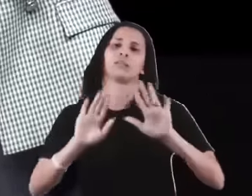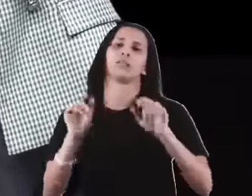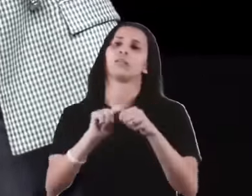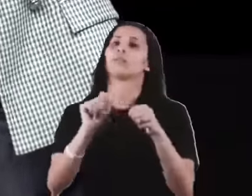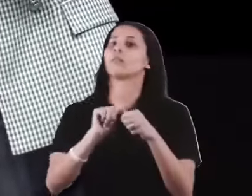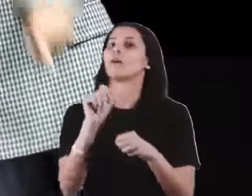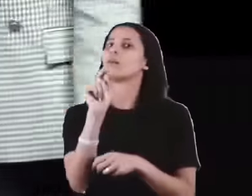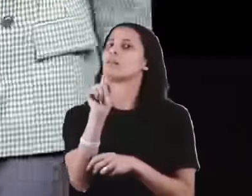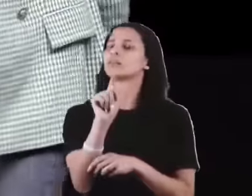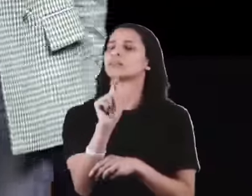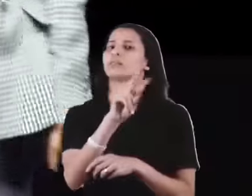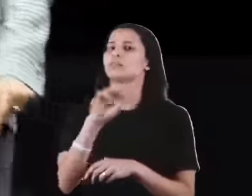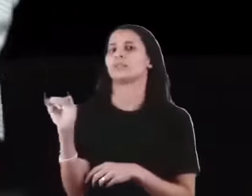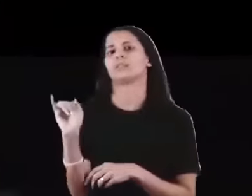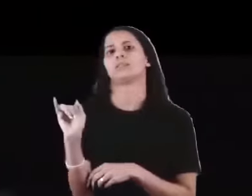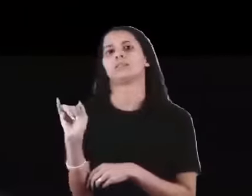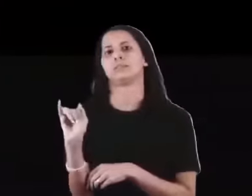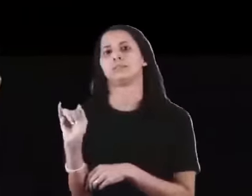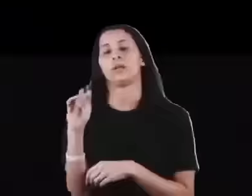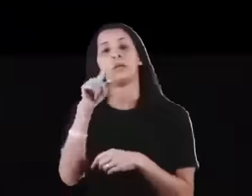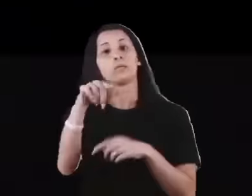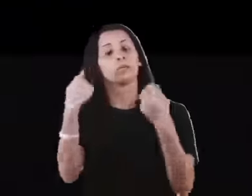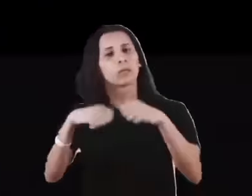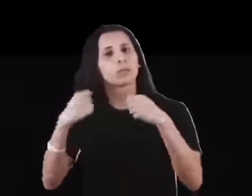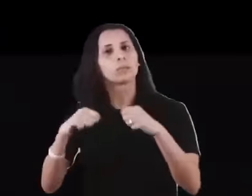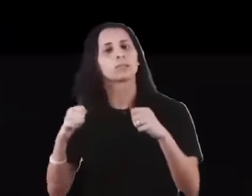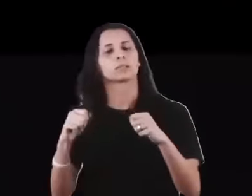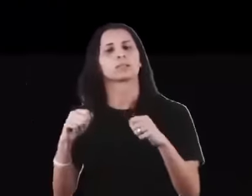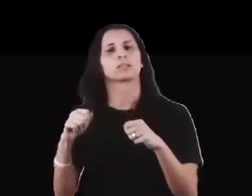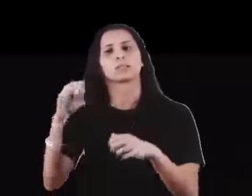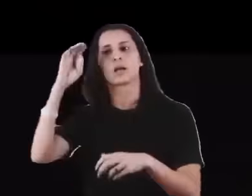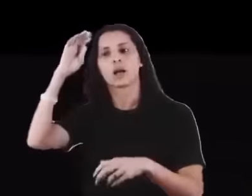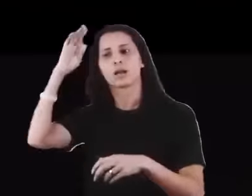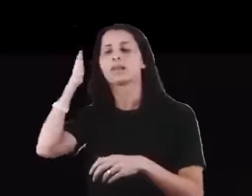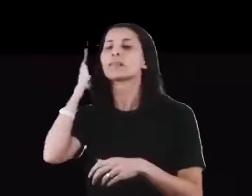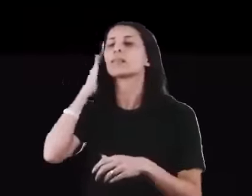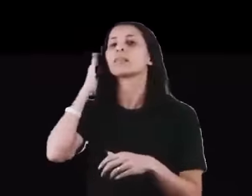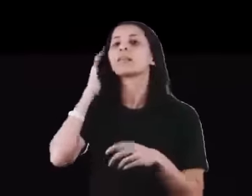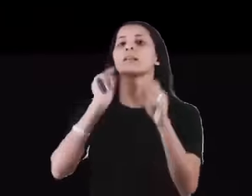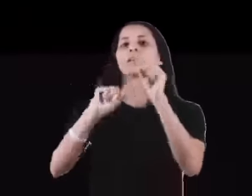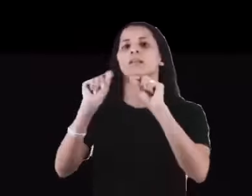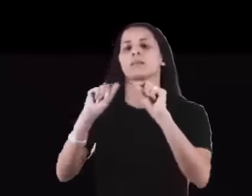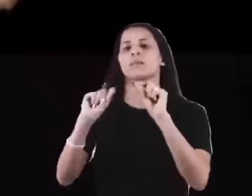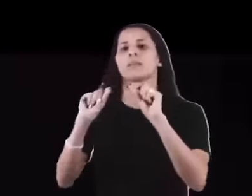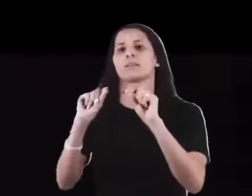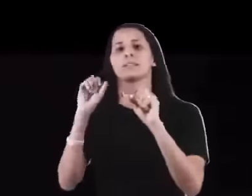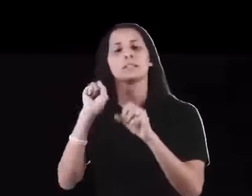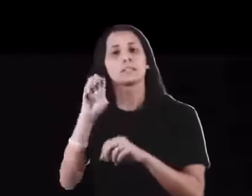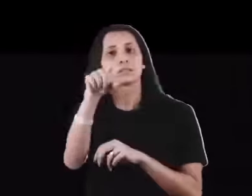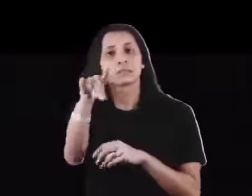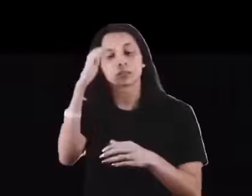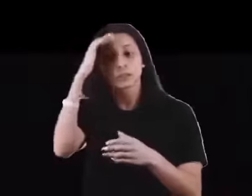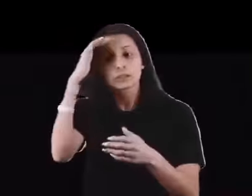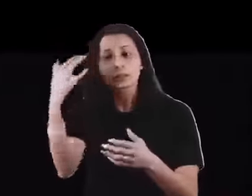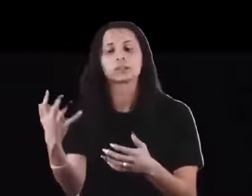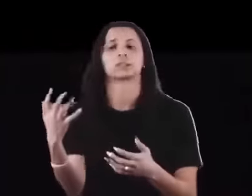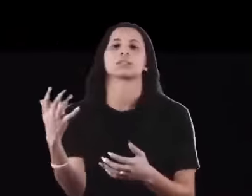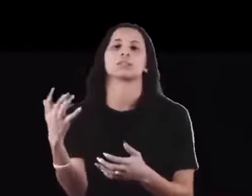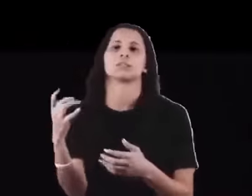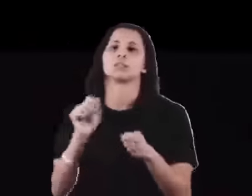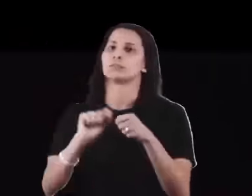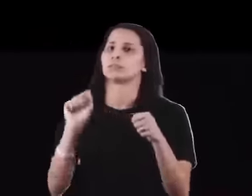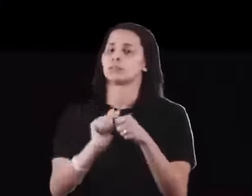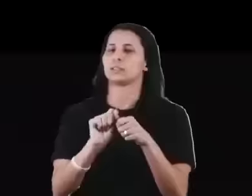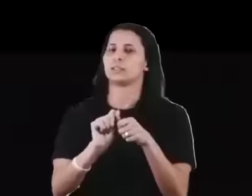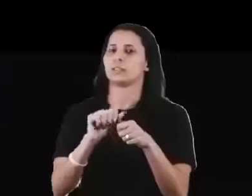assumir o risco das suas escolhas e você vai precisar assumir o risco daquilo que você decidiu fazer é muito